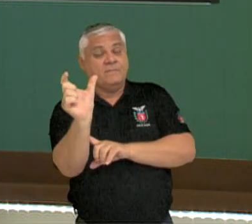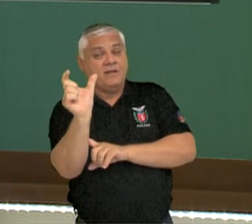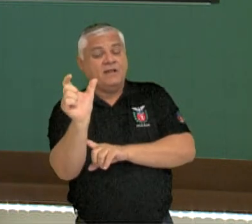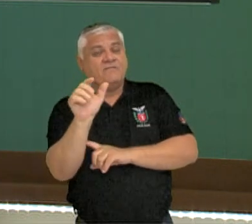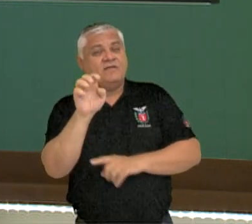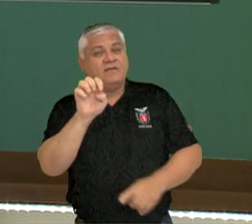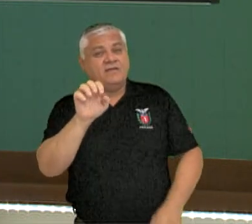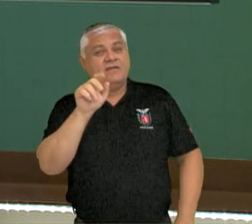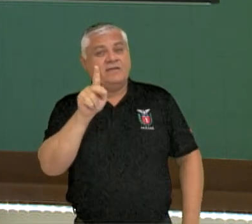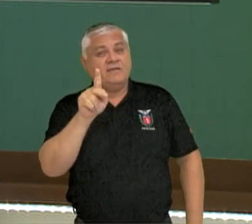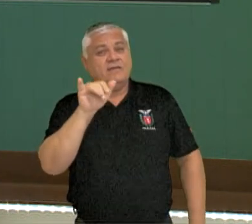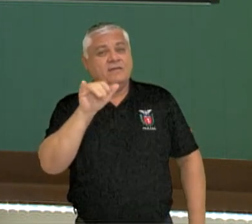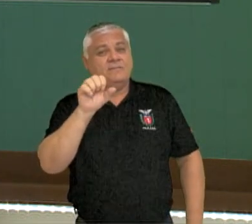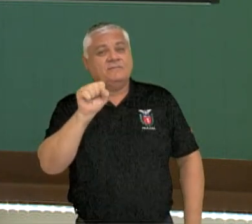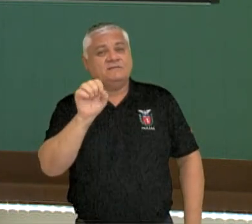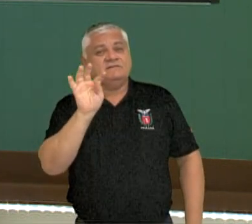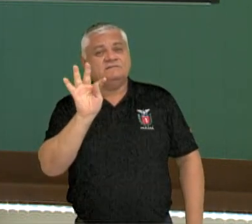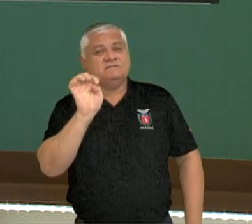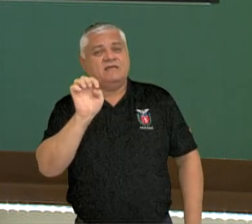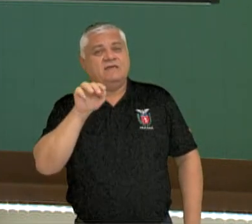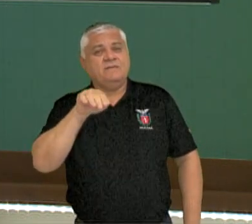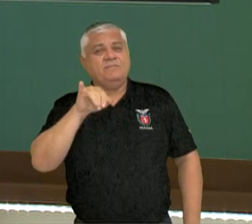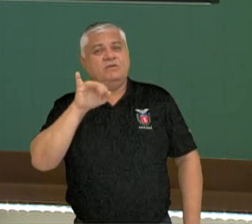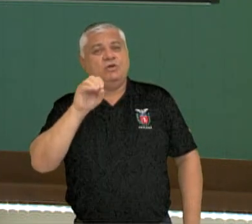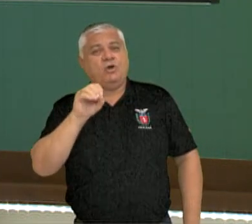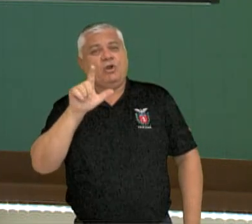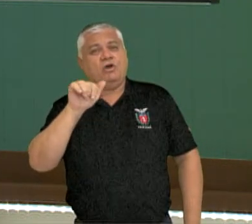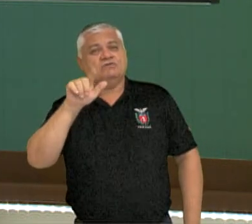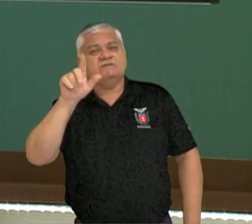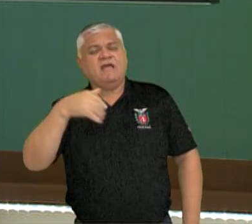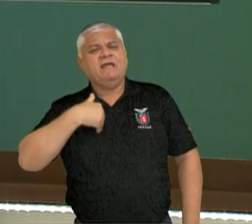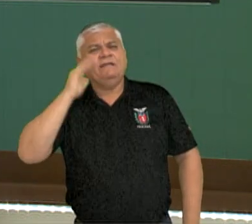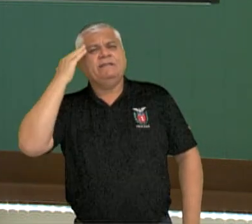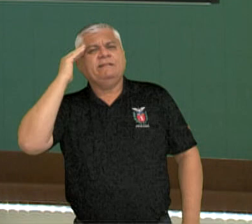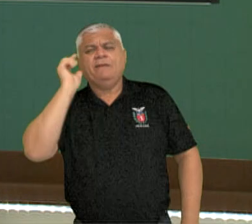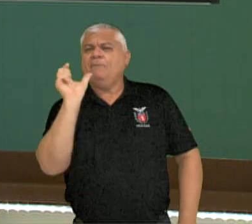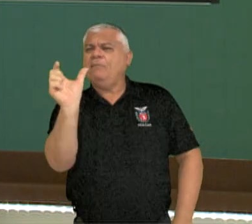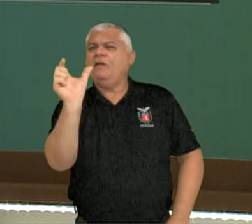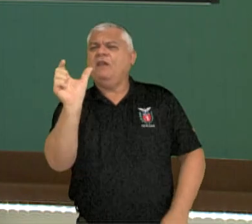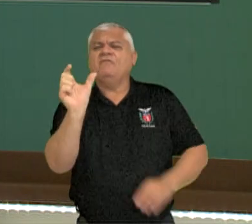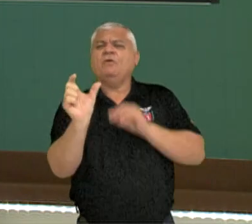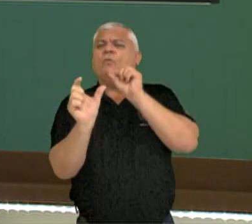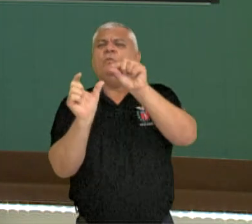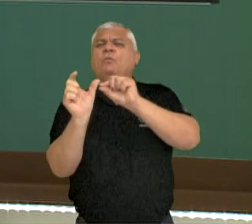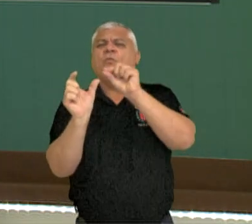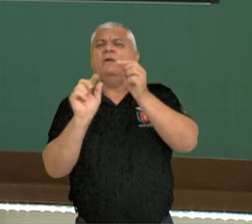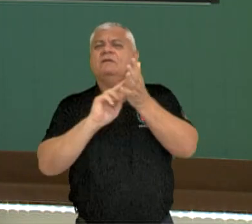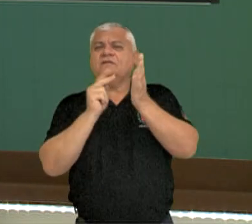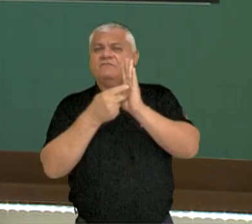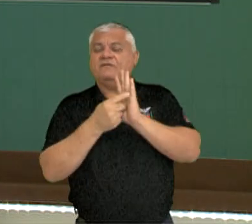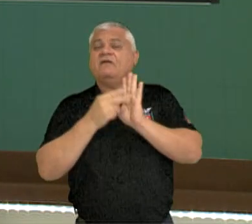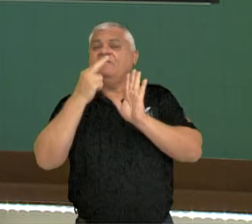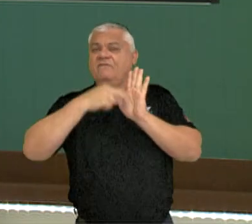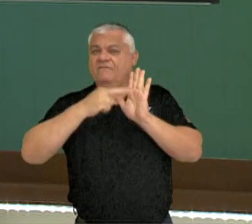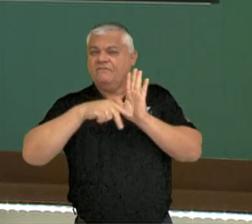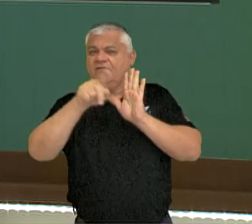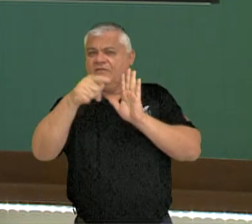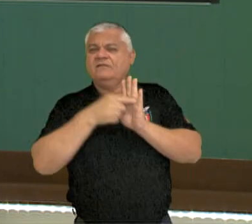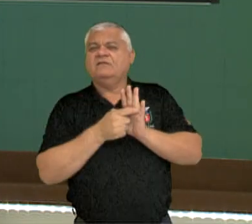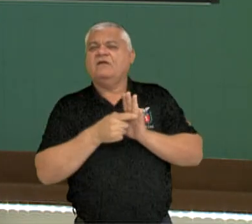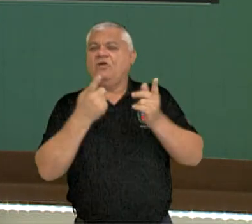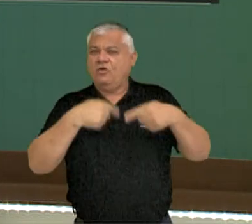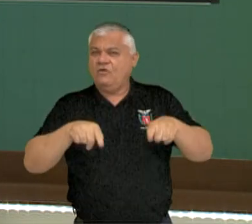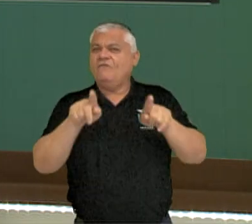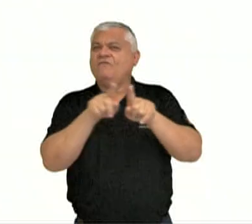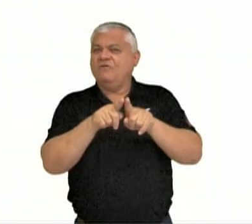texto, a gente tem que ver o sentido das palavras para a gente entender de uma forma global. Então, vamos ver ali qual é o sentido dessa palavra.